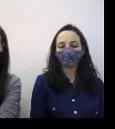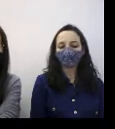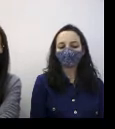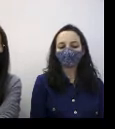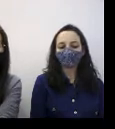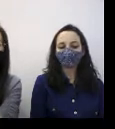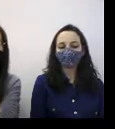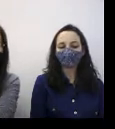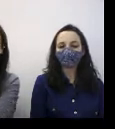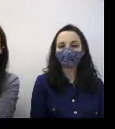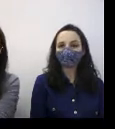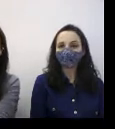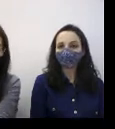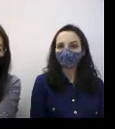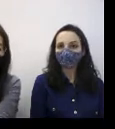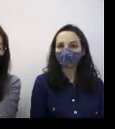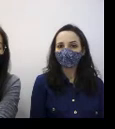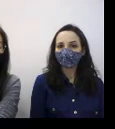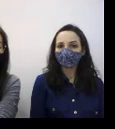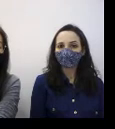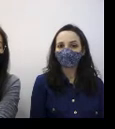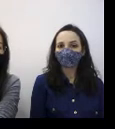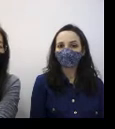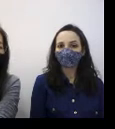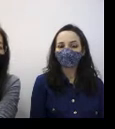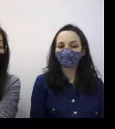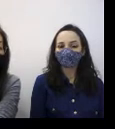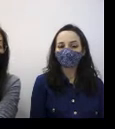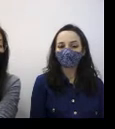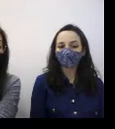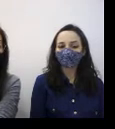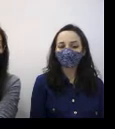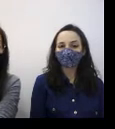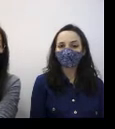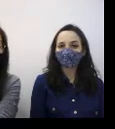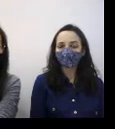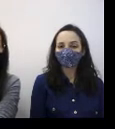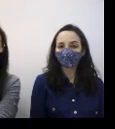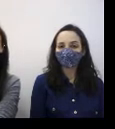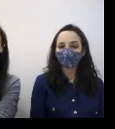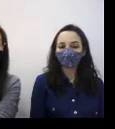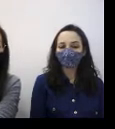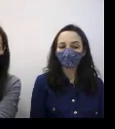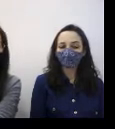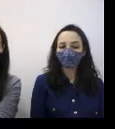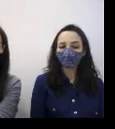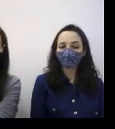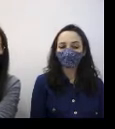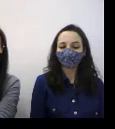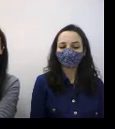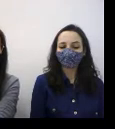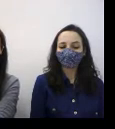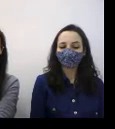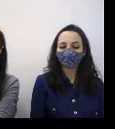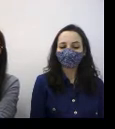sobre essa expressão das emoções. Então, realmente é bastante importante a gente ter um olhar